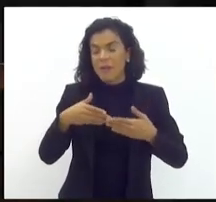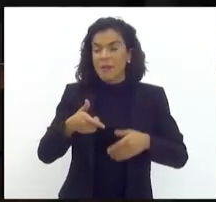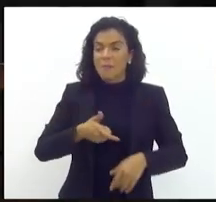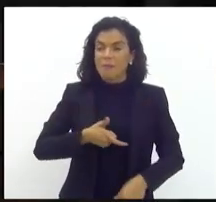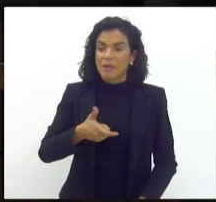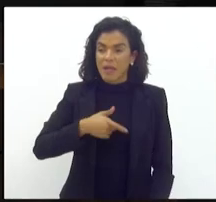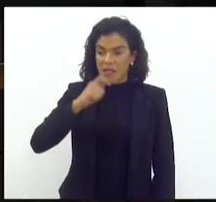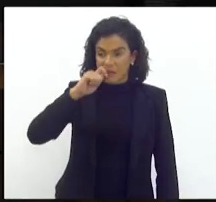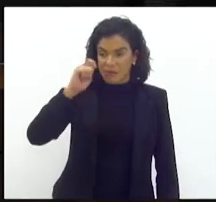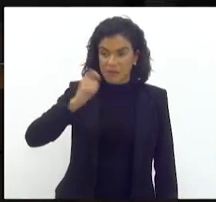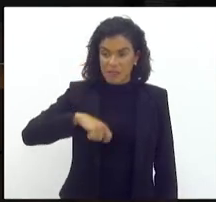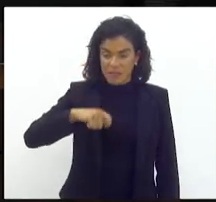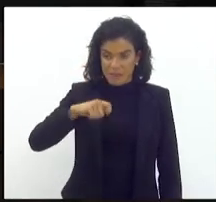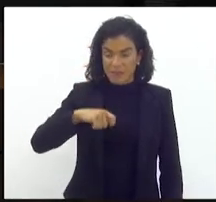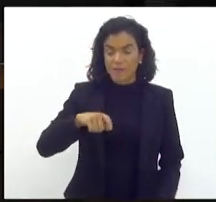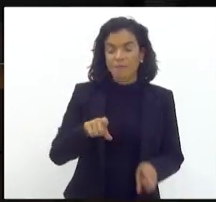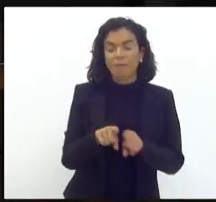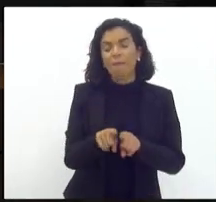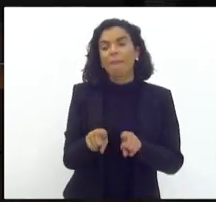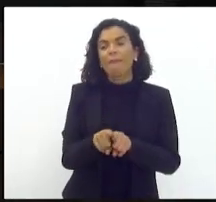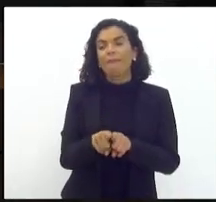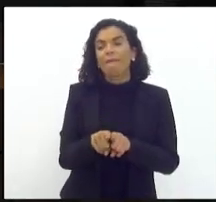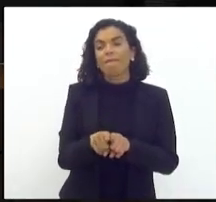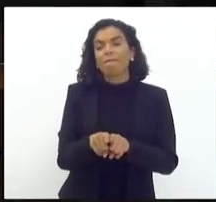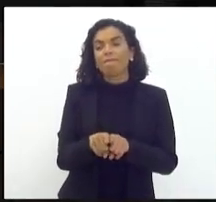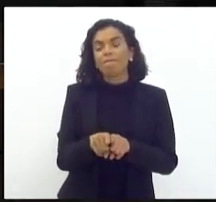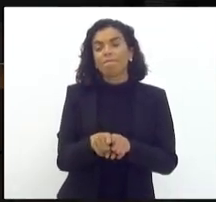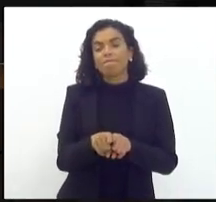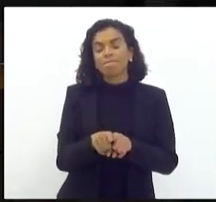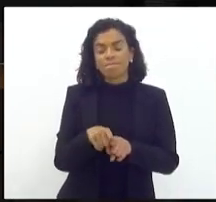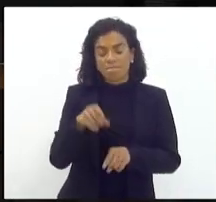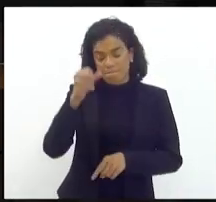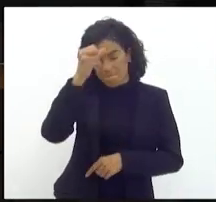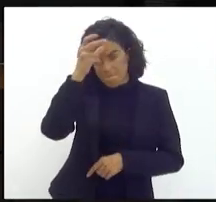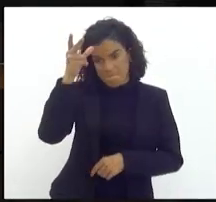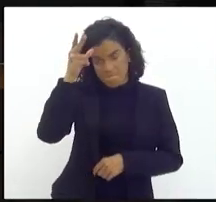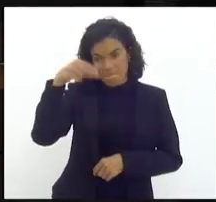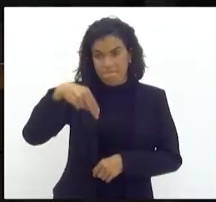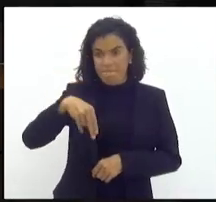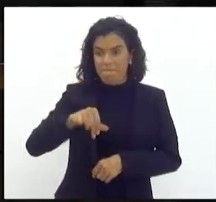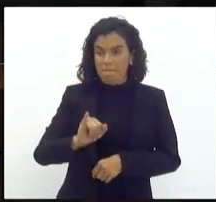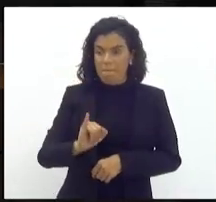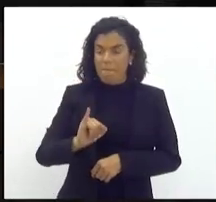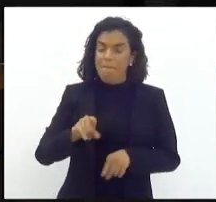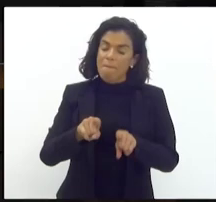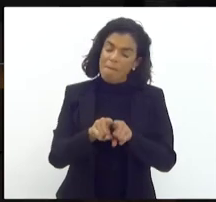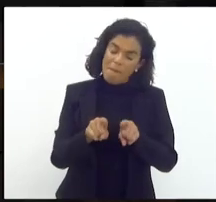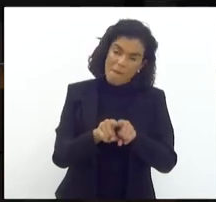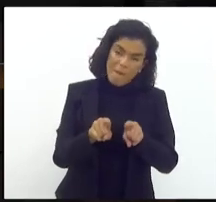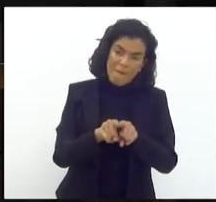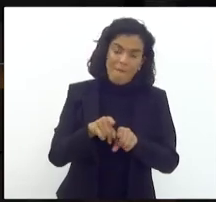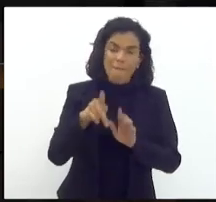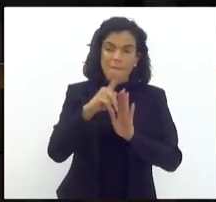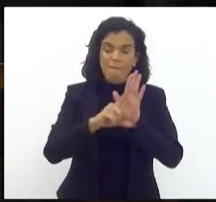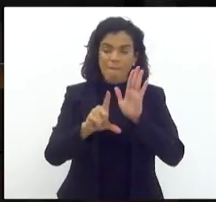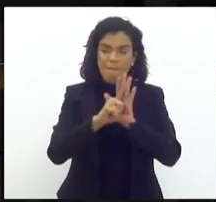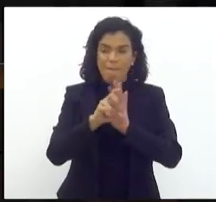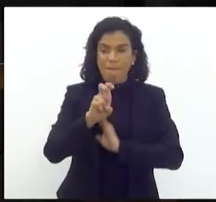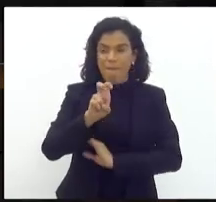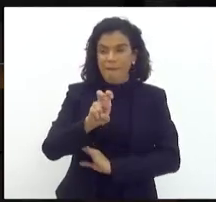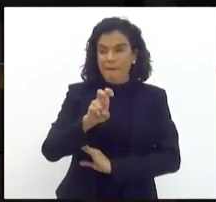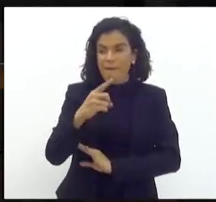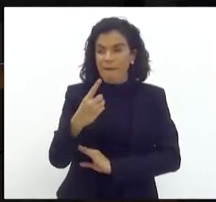Tiradentes e também para o prefeito de Nova Iguaçu e também para o projeto de lei